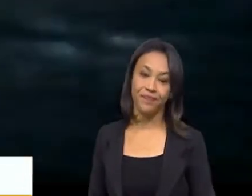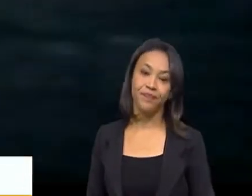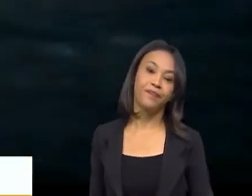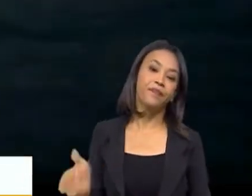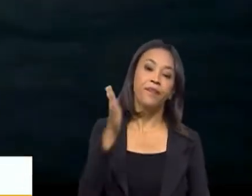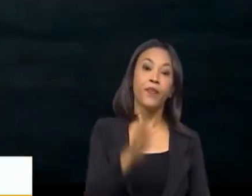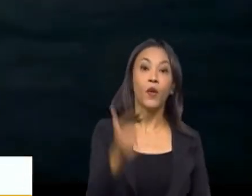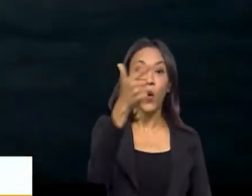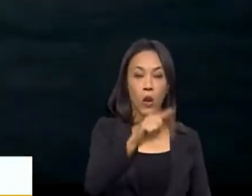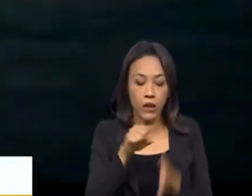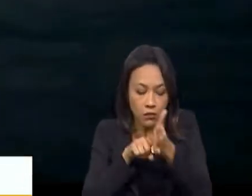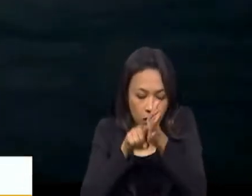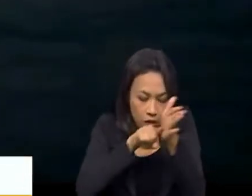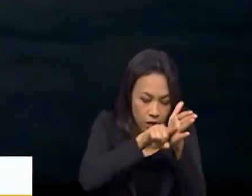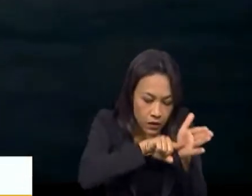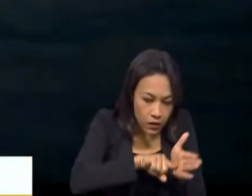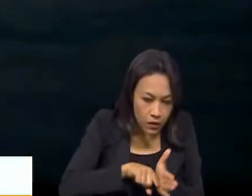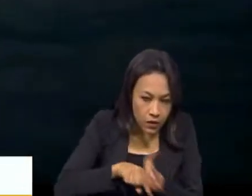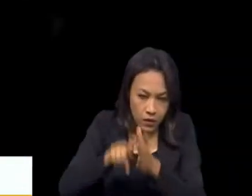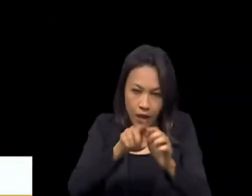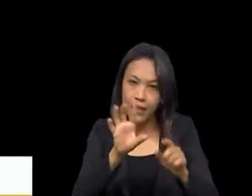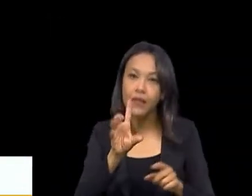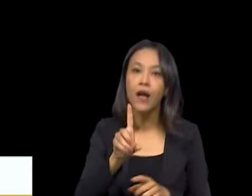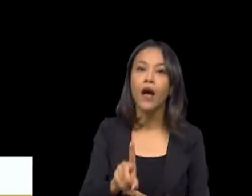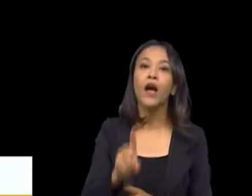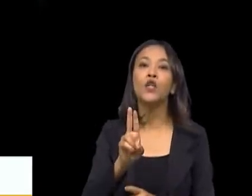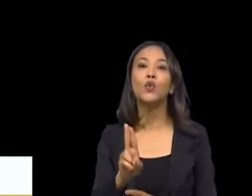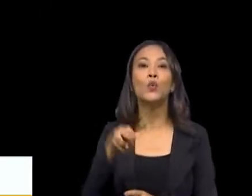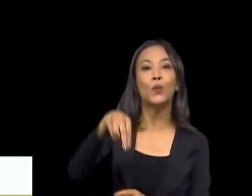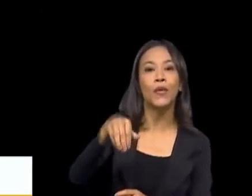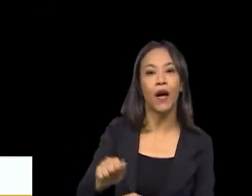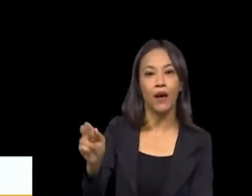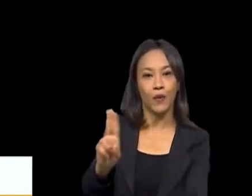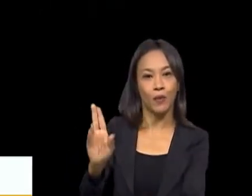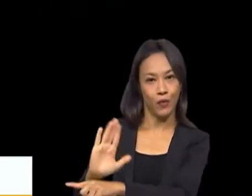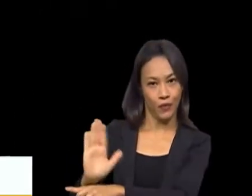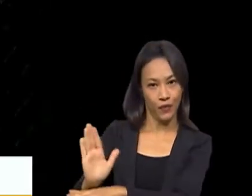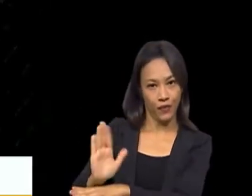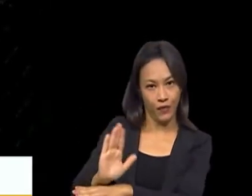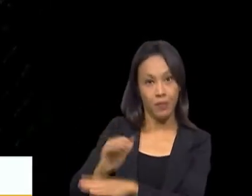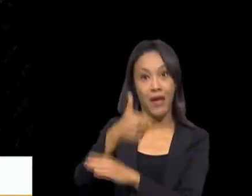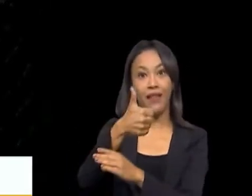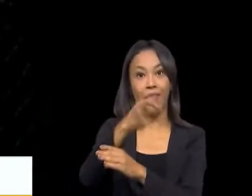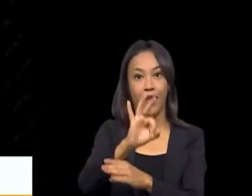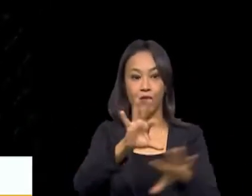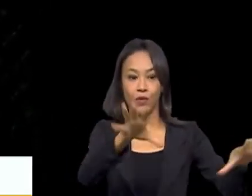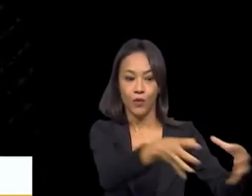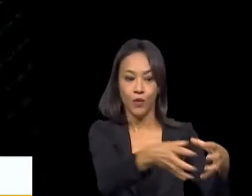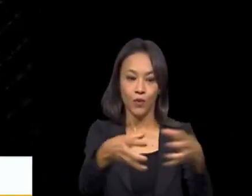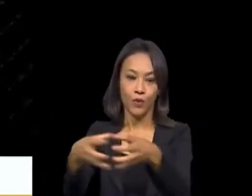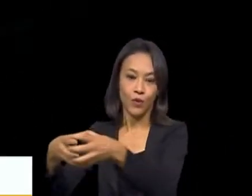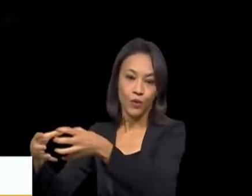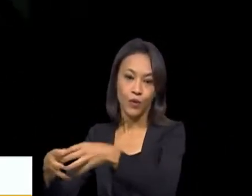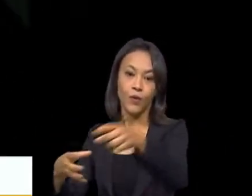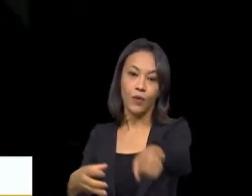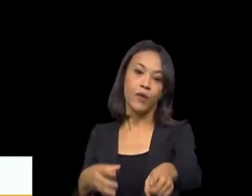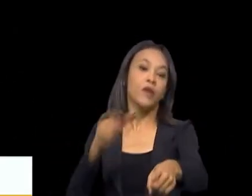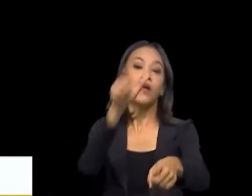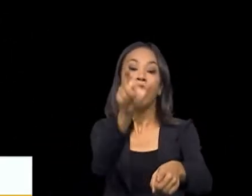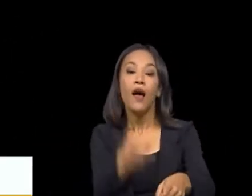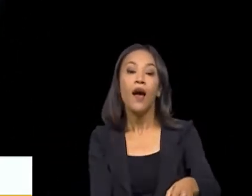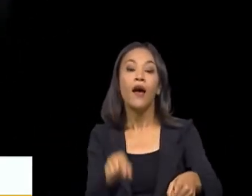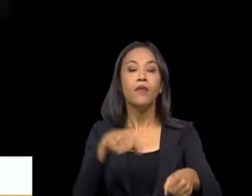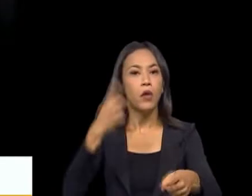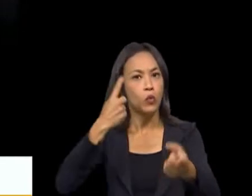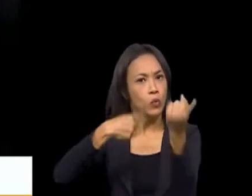A ficção científica Duna também está no páreo, concorrendo em 10 categorias. O filme é dirigido por Denis Villeneuve, conhecido